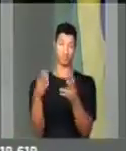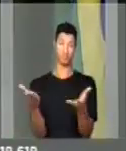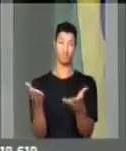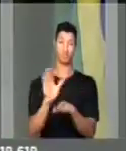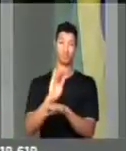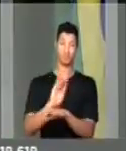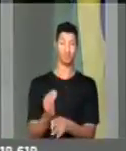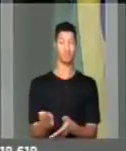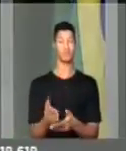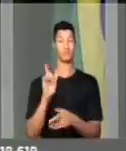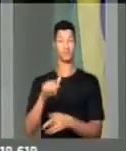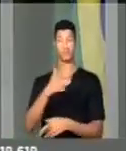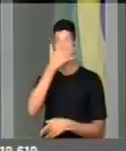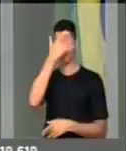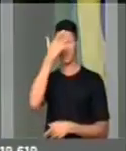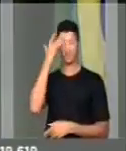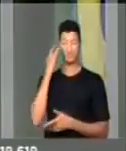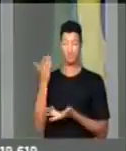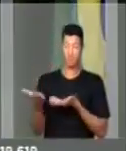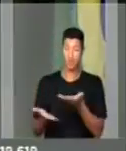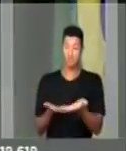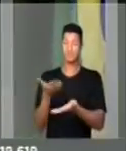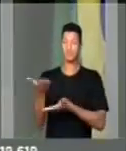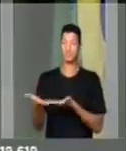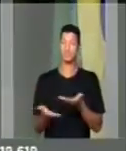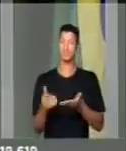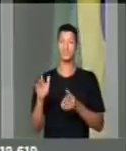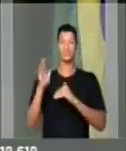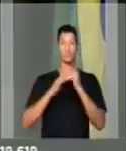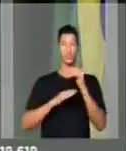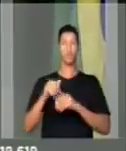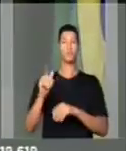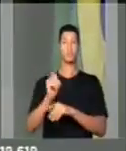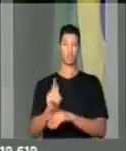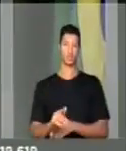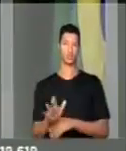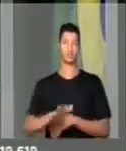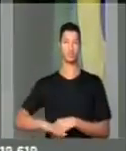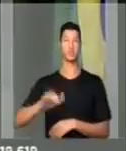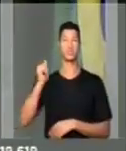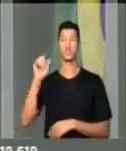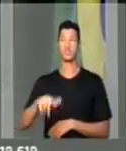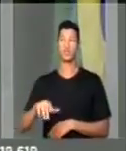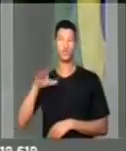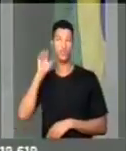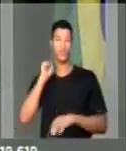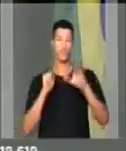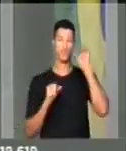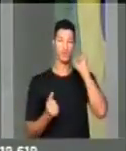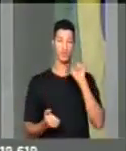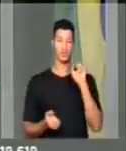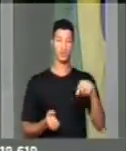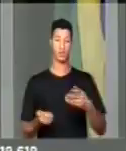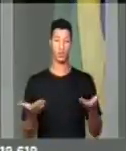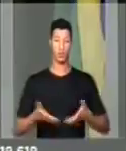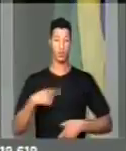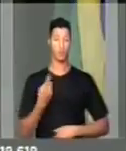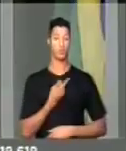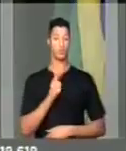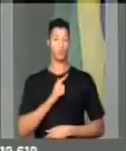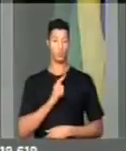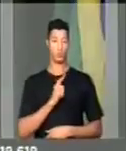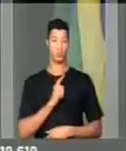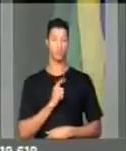tratado. É gentileza em cima de gentileza, é ouvindo. E hoje nós